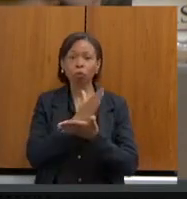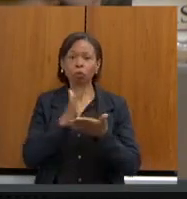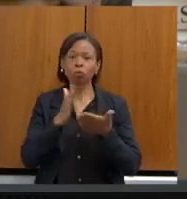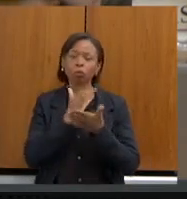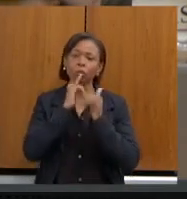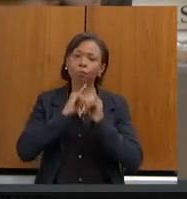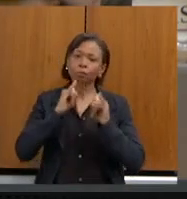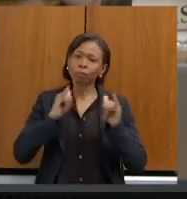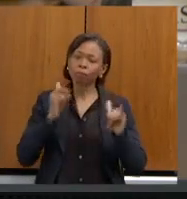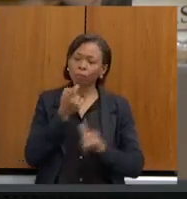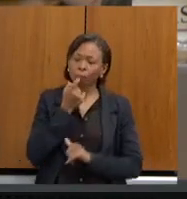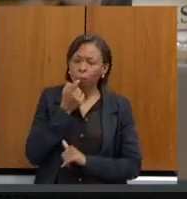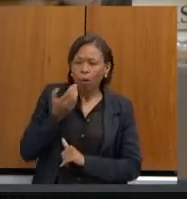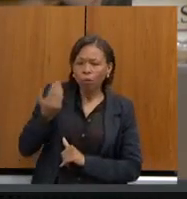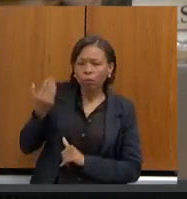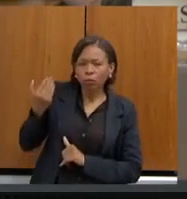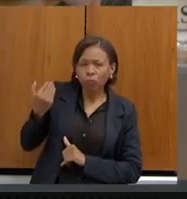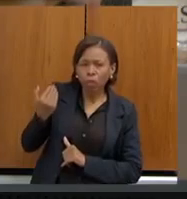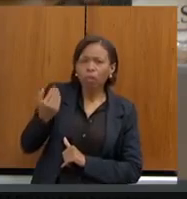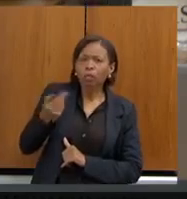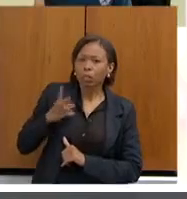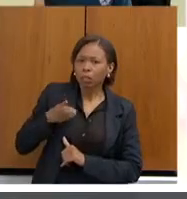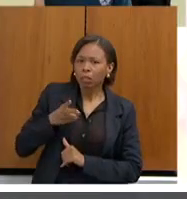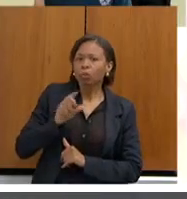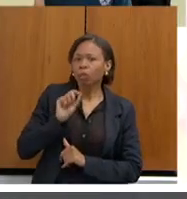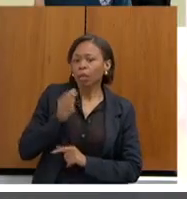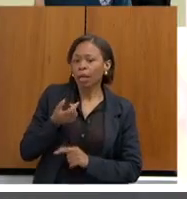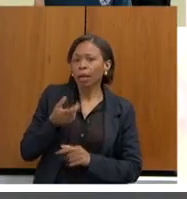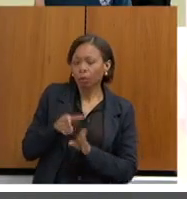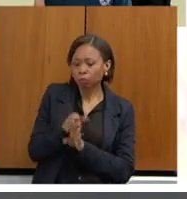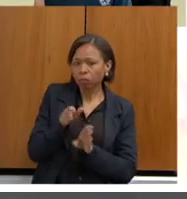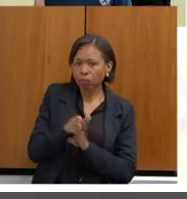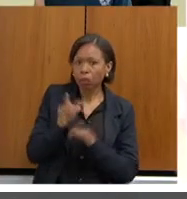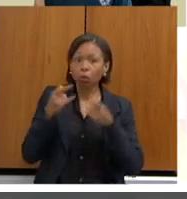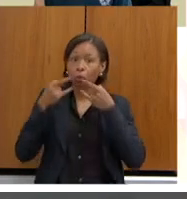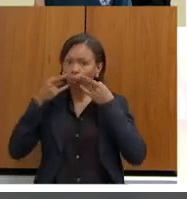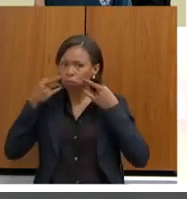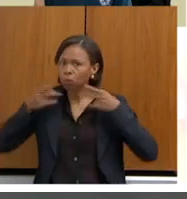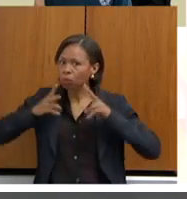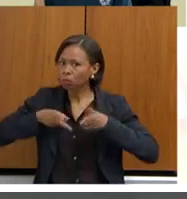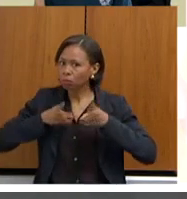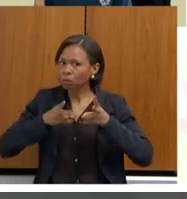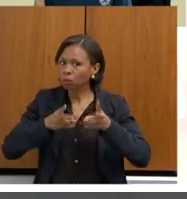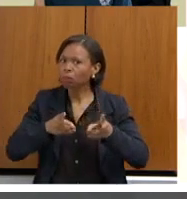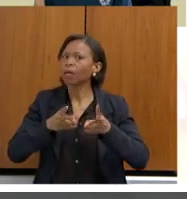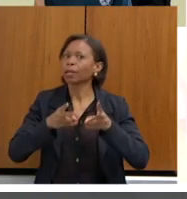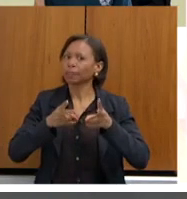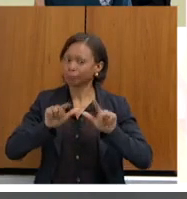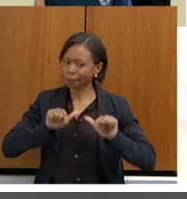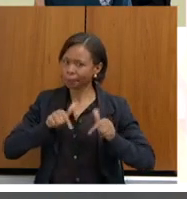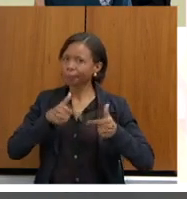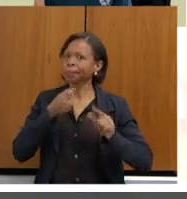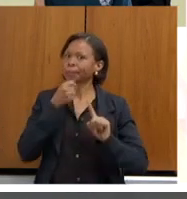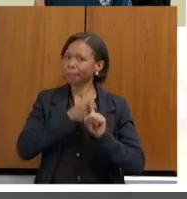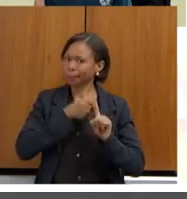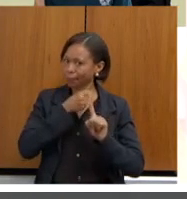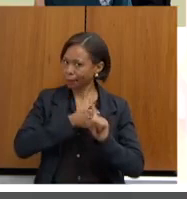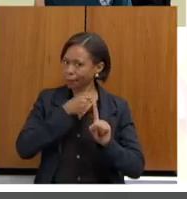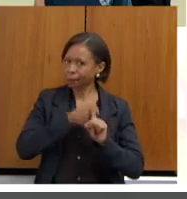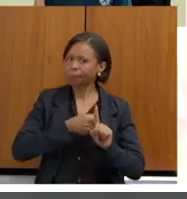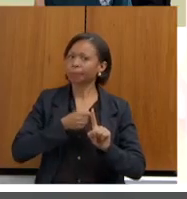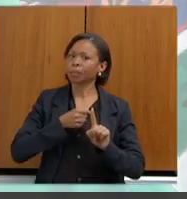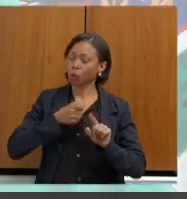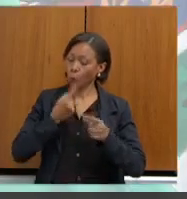agora mais recente também não Baixa a guarda use máscara A Batalha Contra o convite não parou né a gente tem que seguir atento apesar de